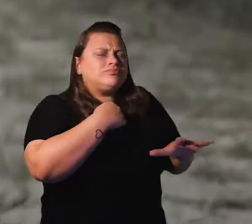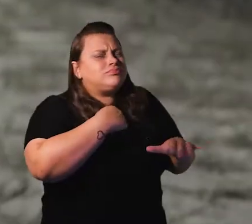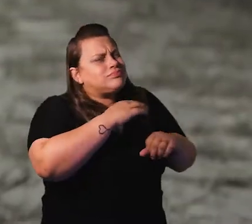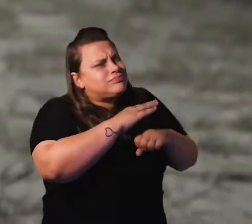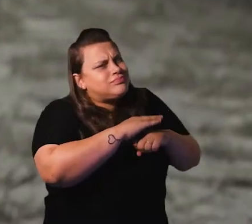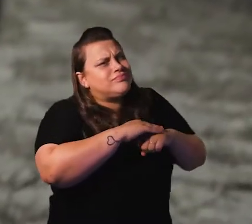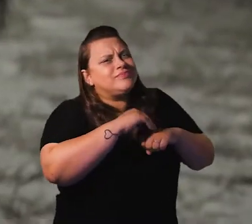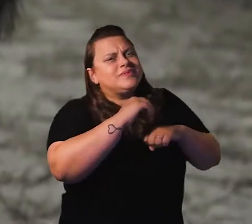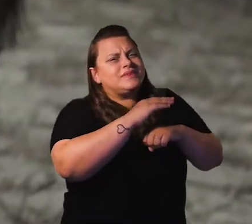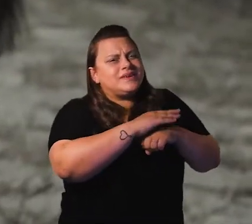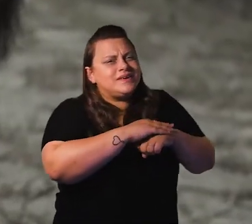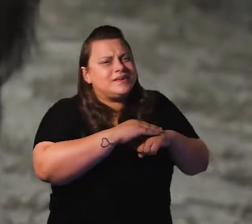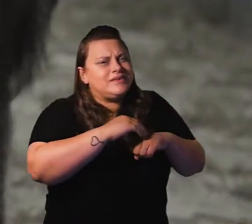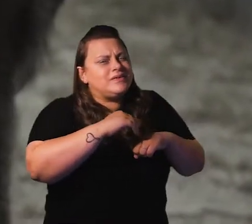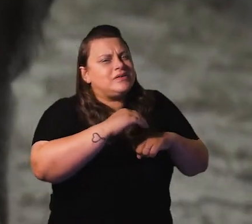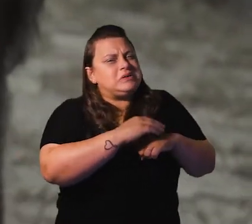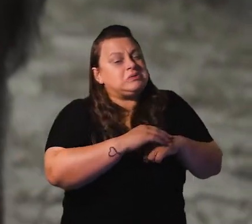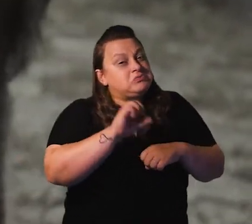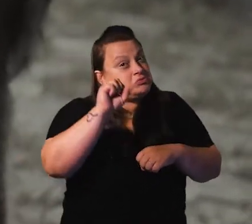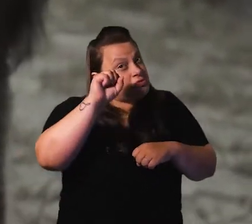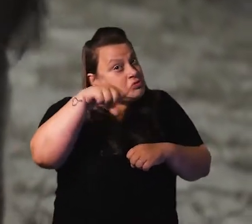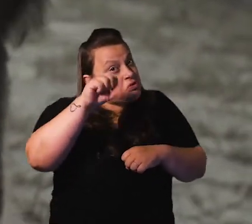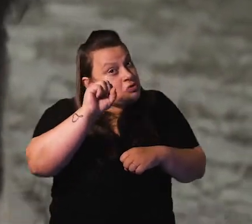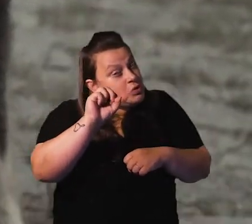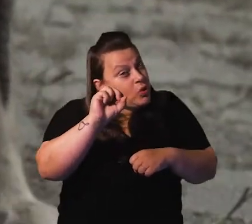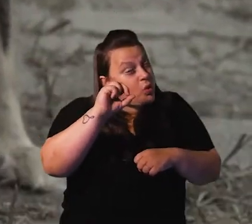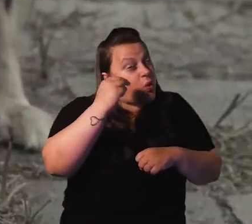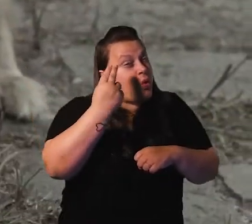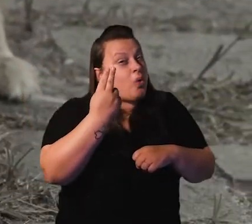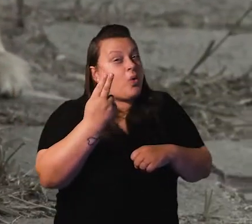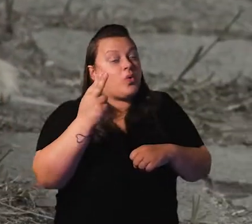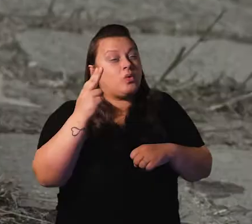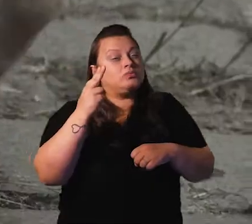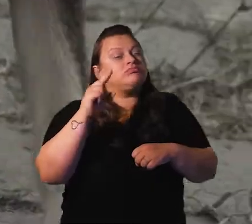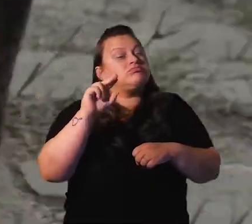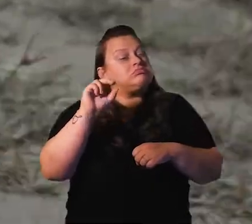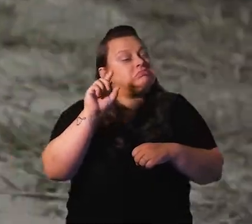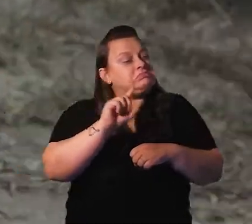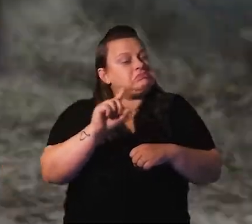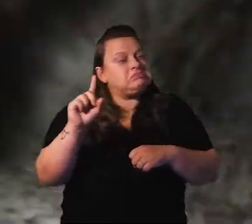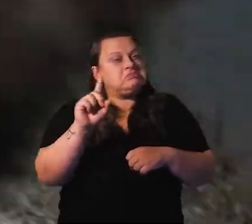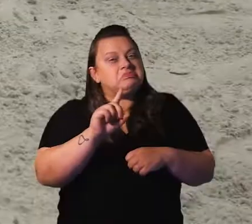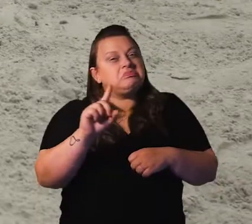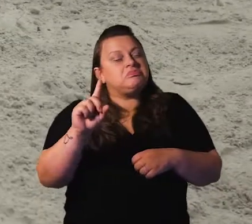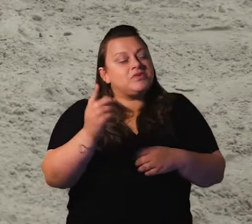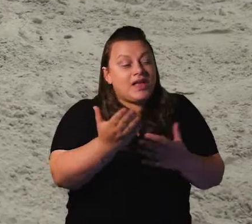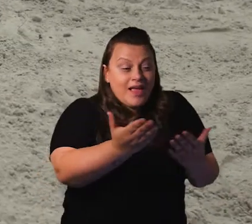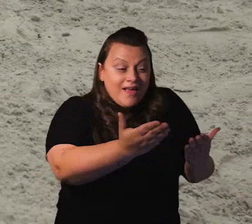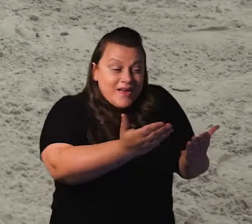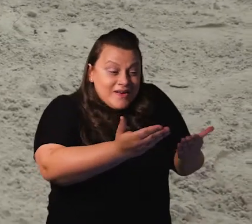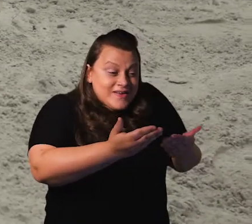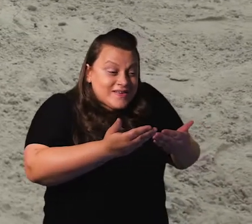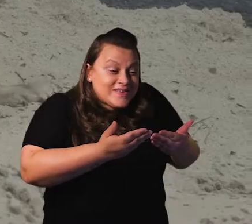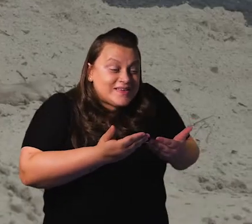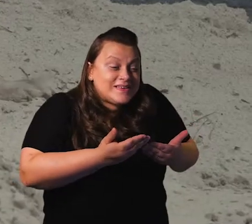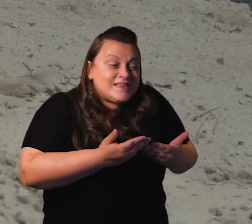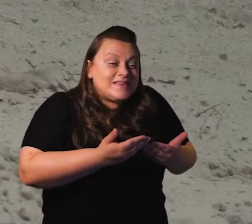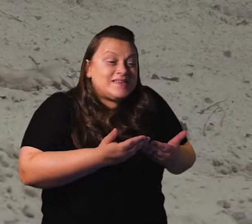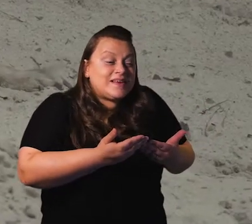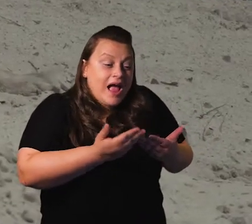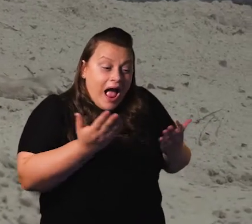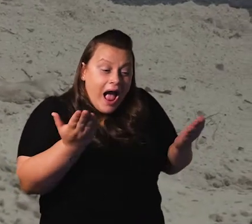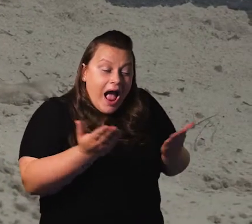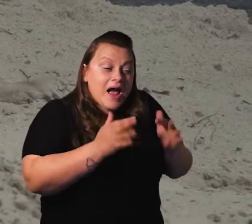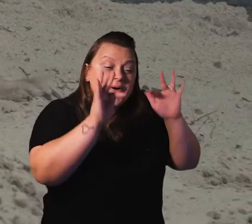Abandonado pelo não Pelo sim vem a